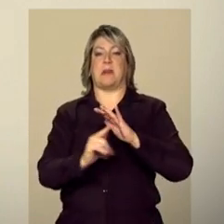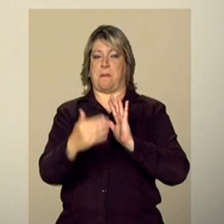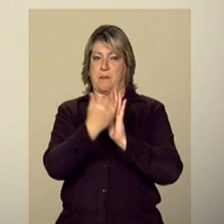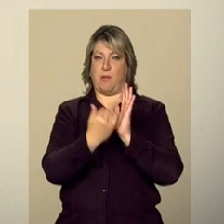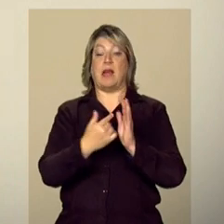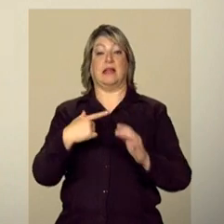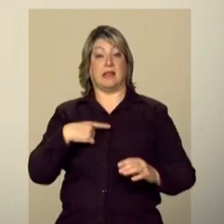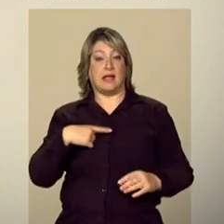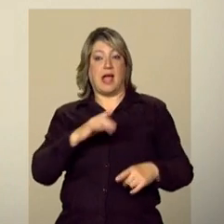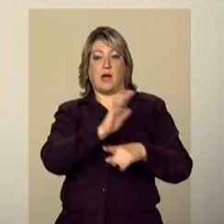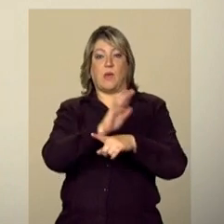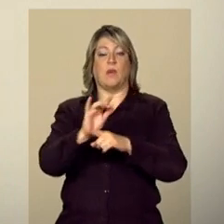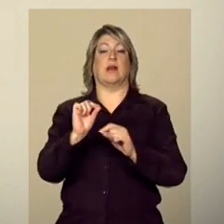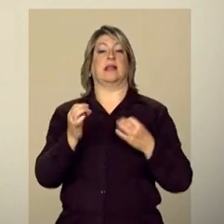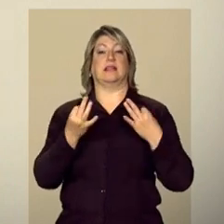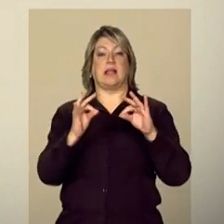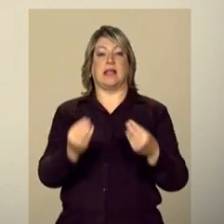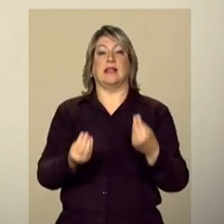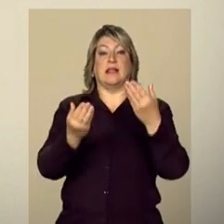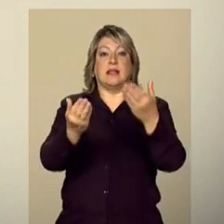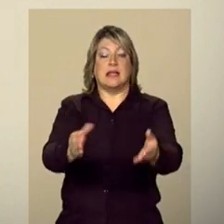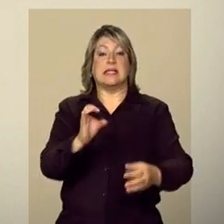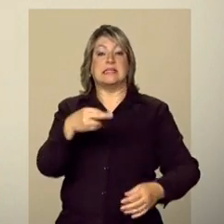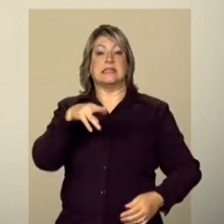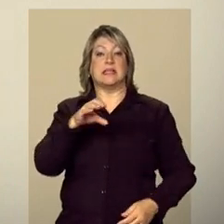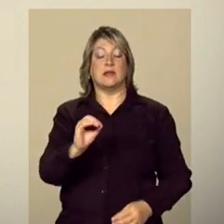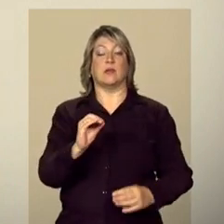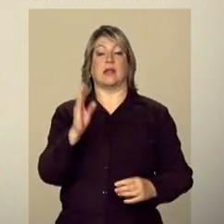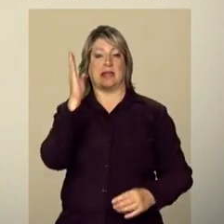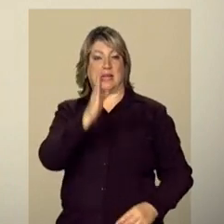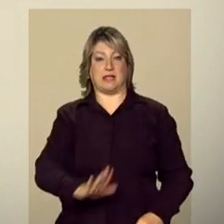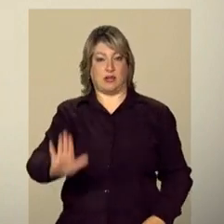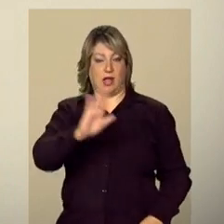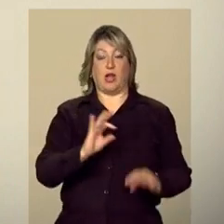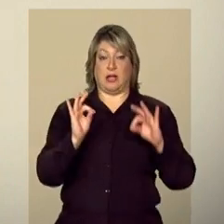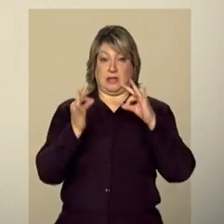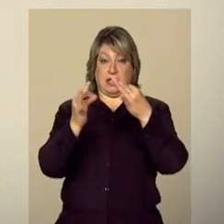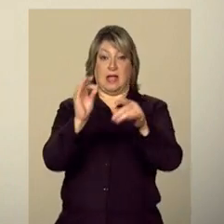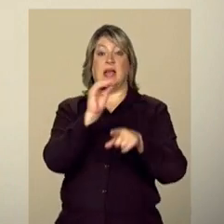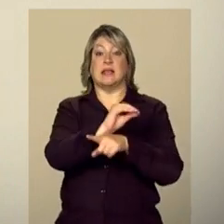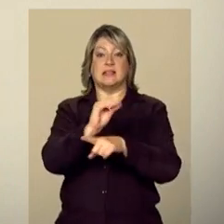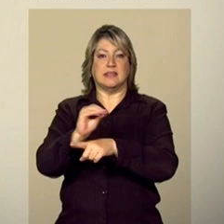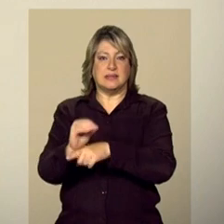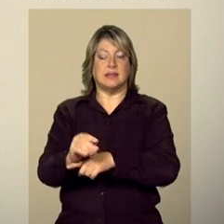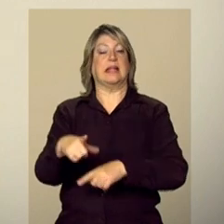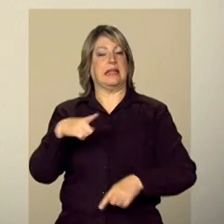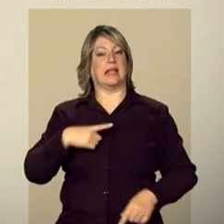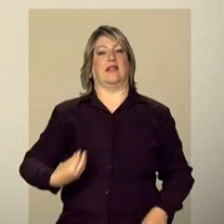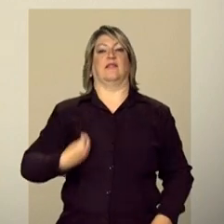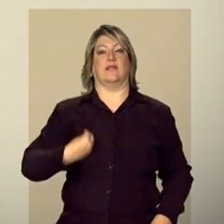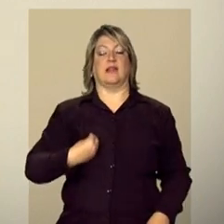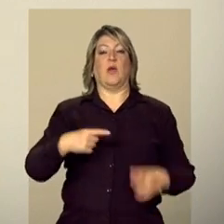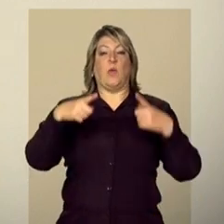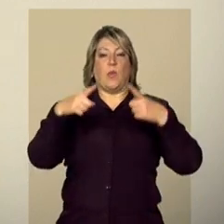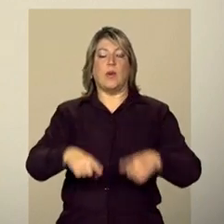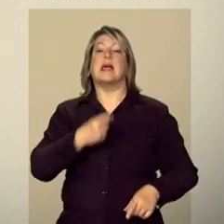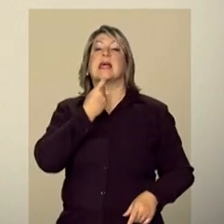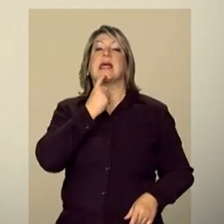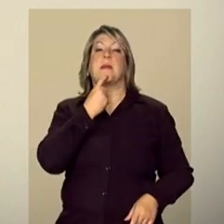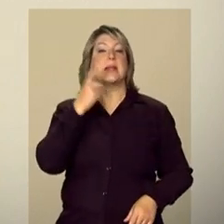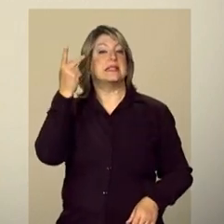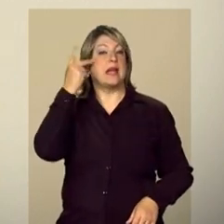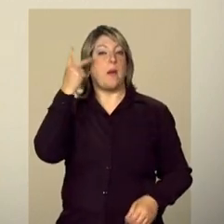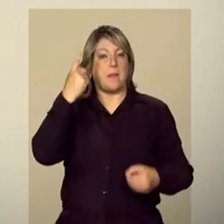repassando tecnologia para o centro Nacional de tecnologia assistiva que já está funcionando lá em em Campinas em São